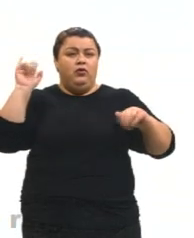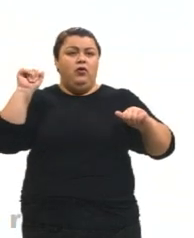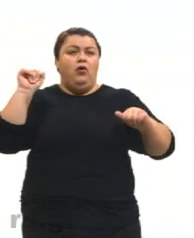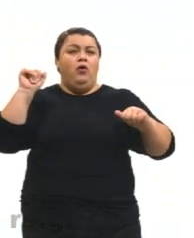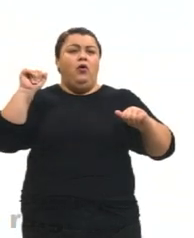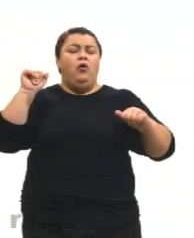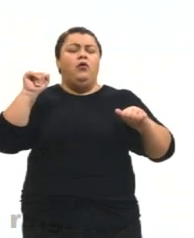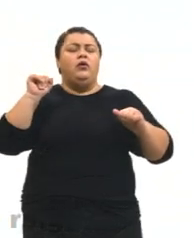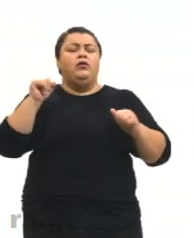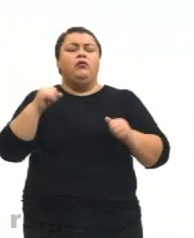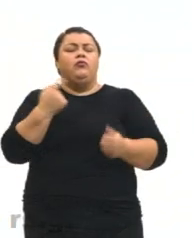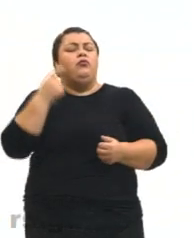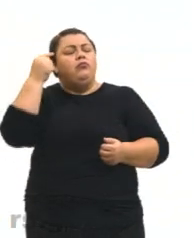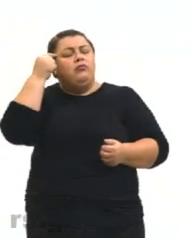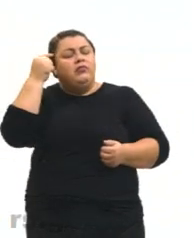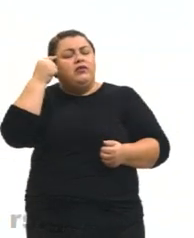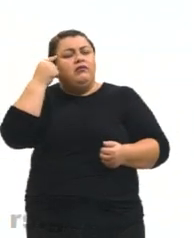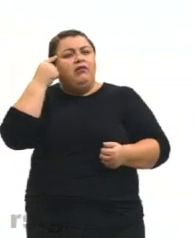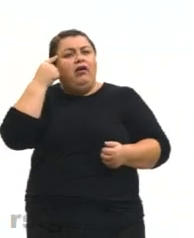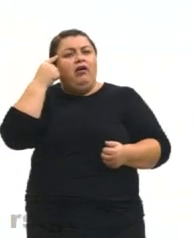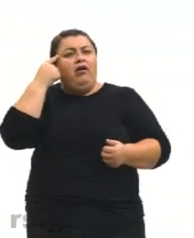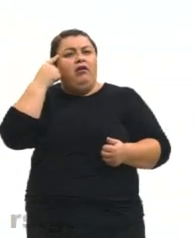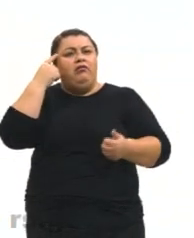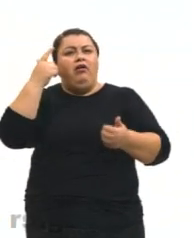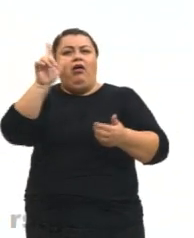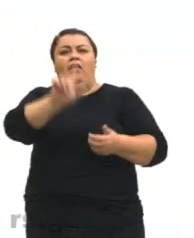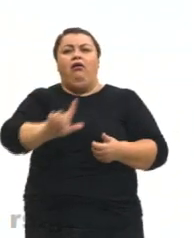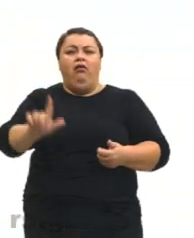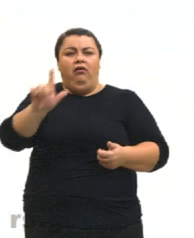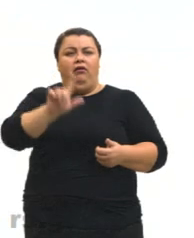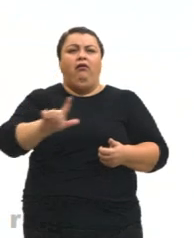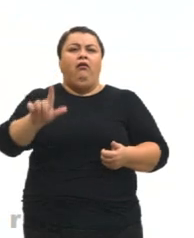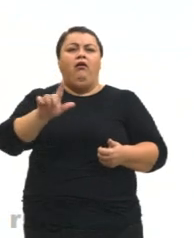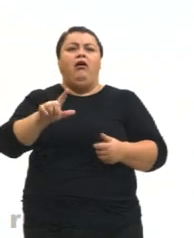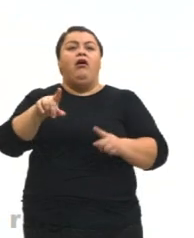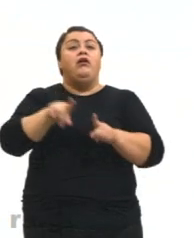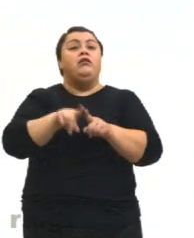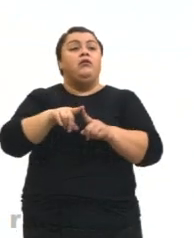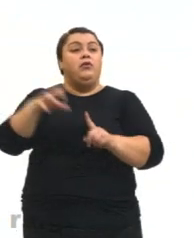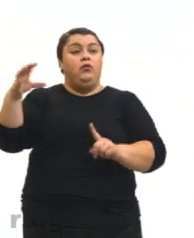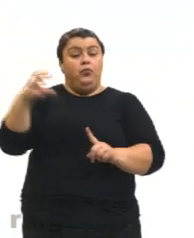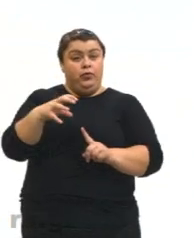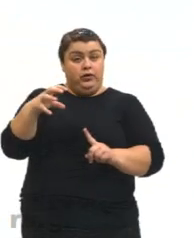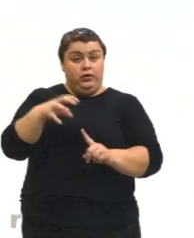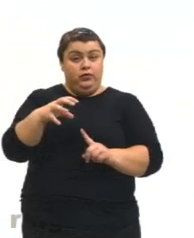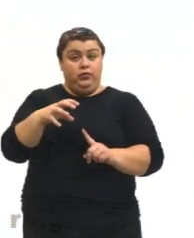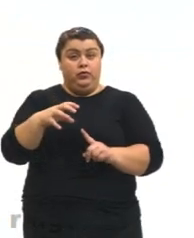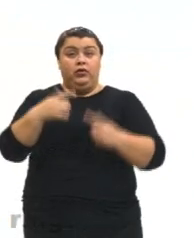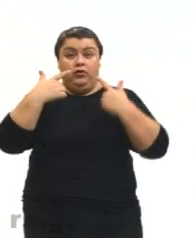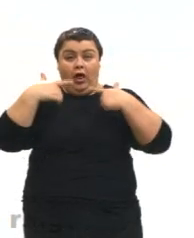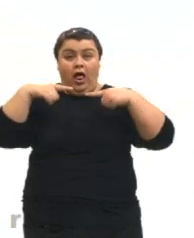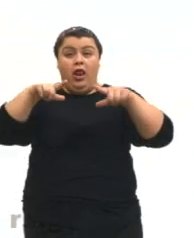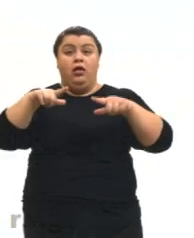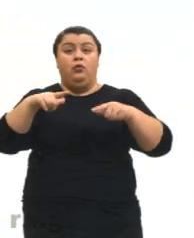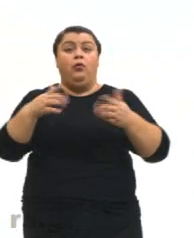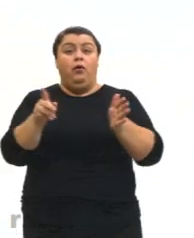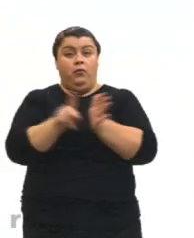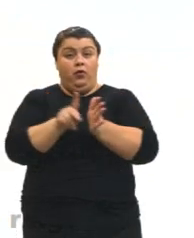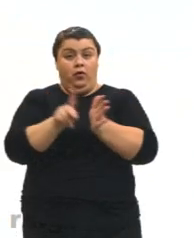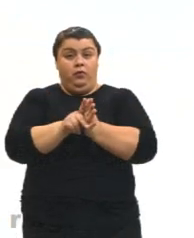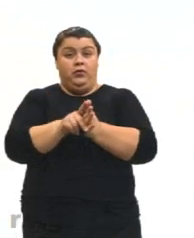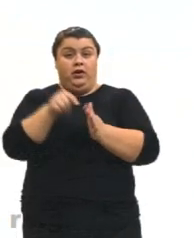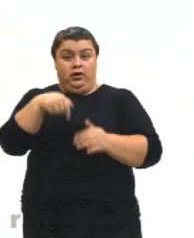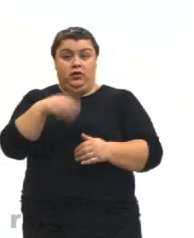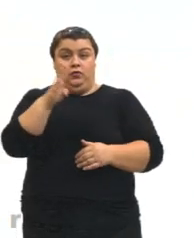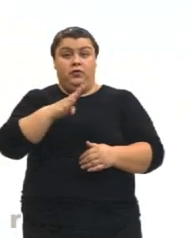e a gente pode pensar inclusive nas obras literárias como influentes também na nossa língua portuguesa então